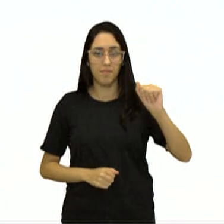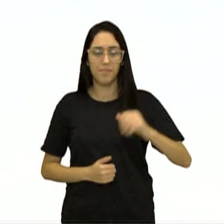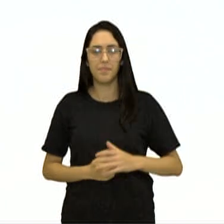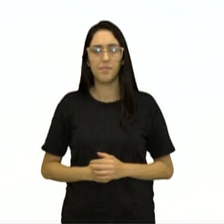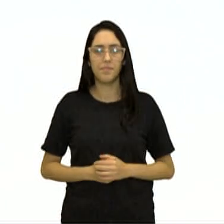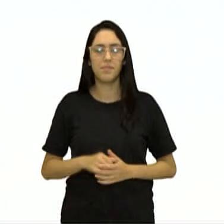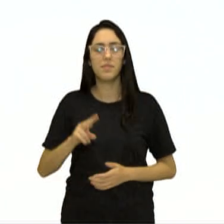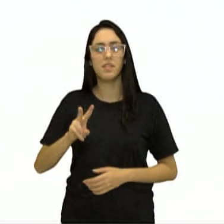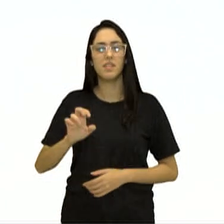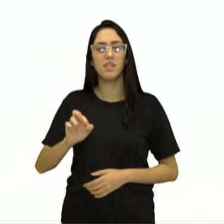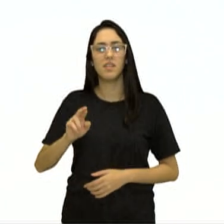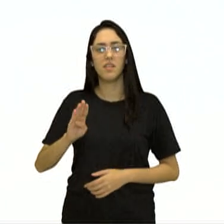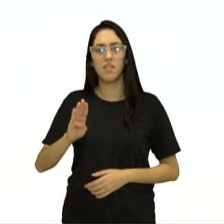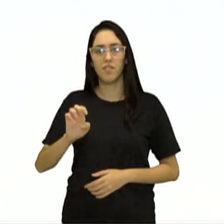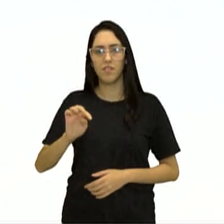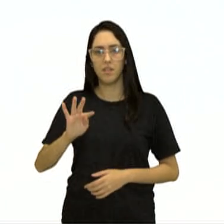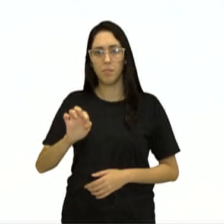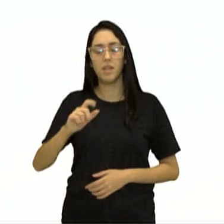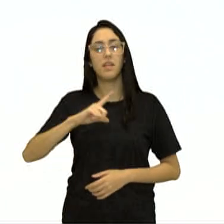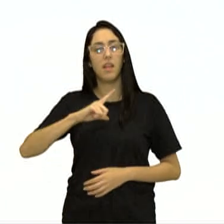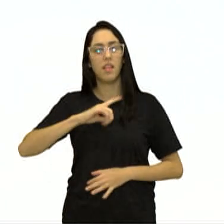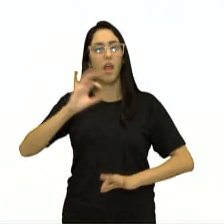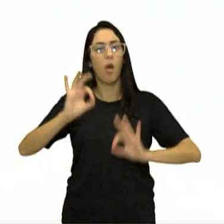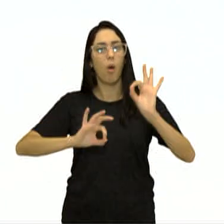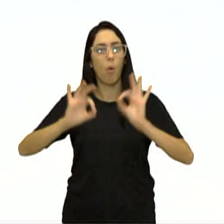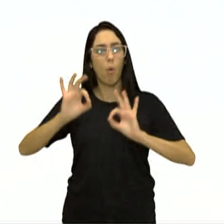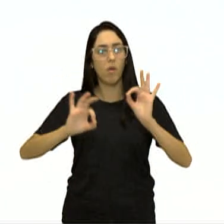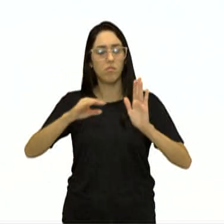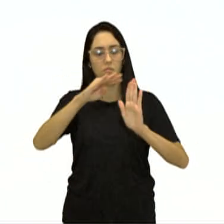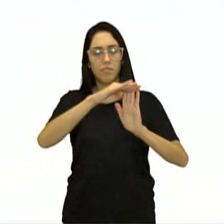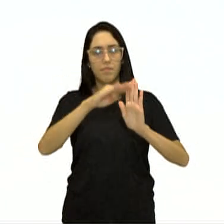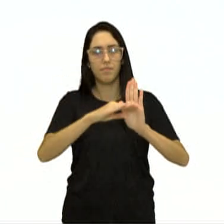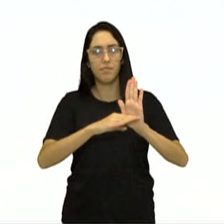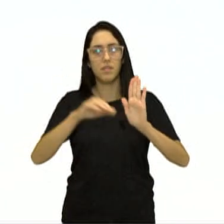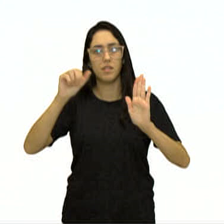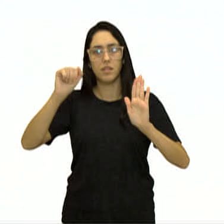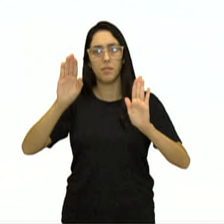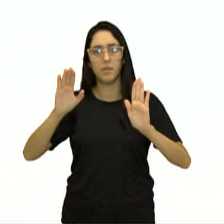Os verbetes são organizados em ordem alfabética.